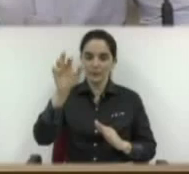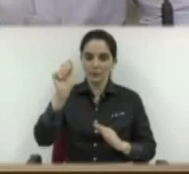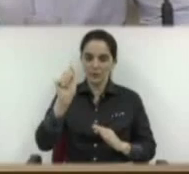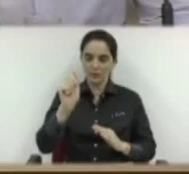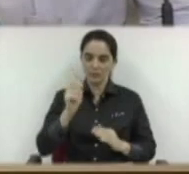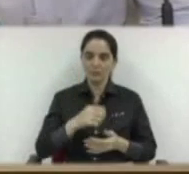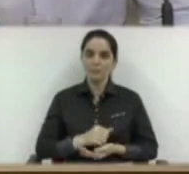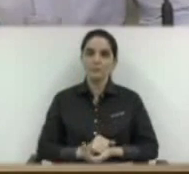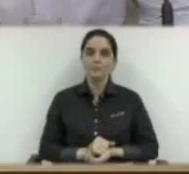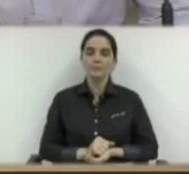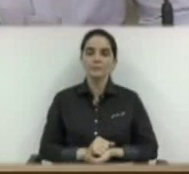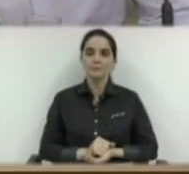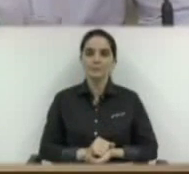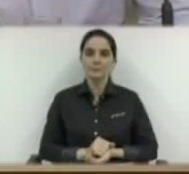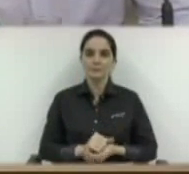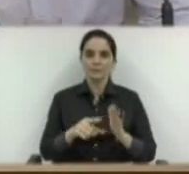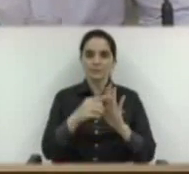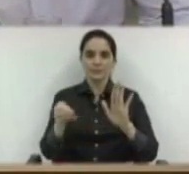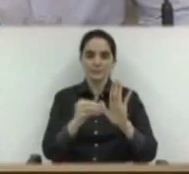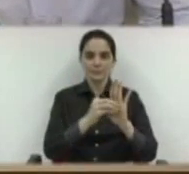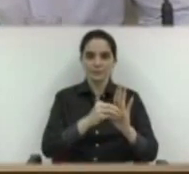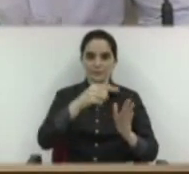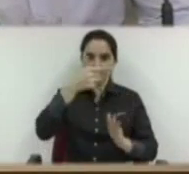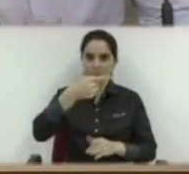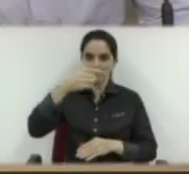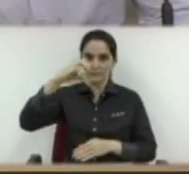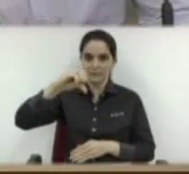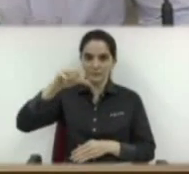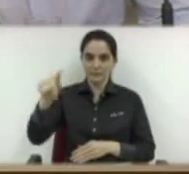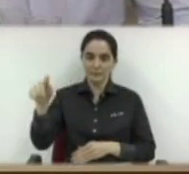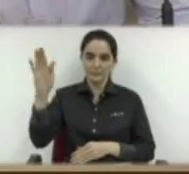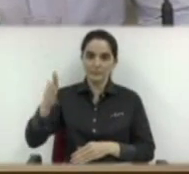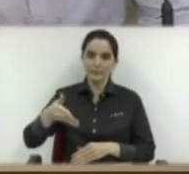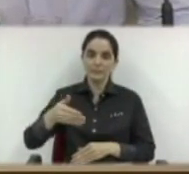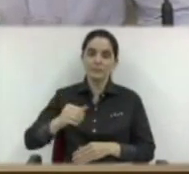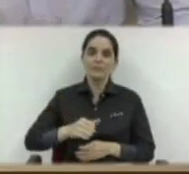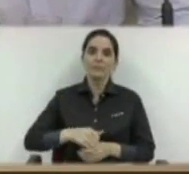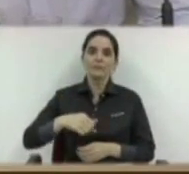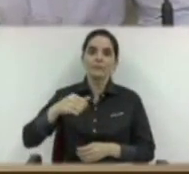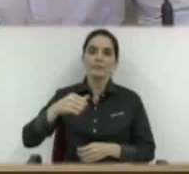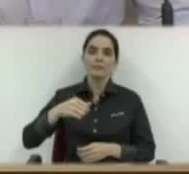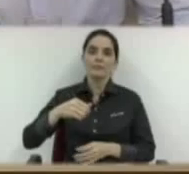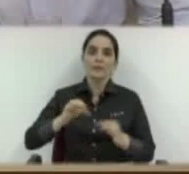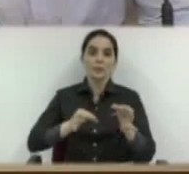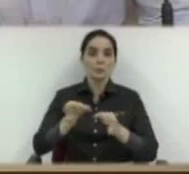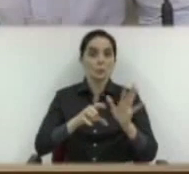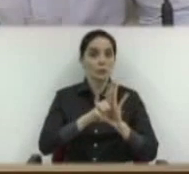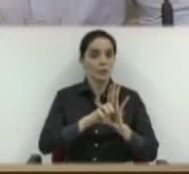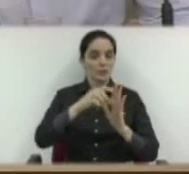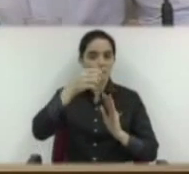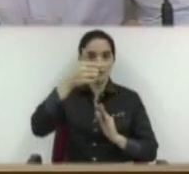Encaminhe-se às comissões. Emenda número 297 ao projeto de lei